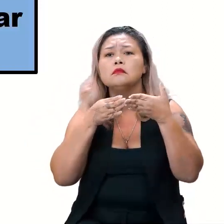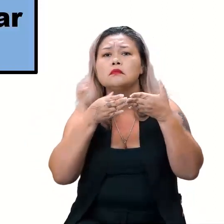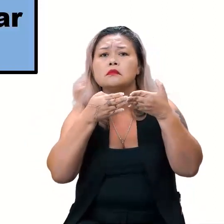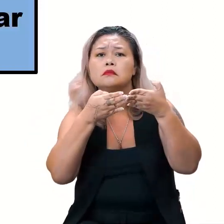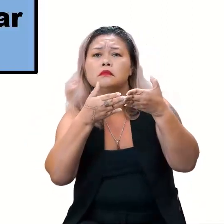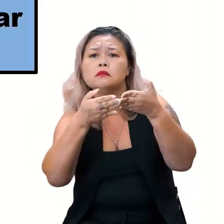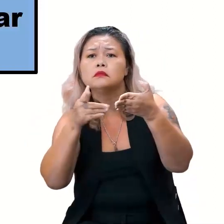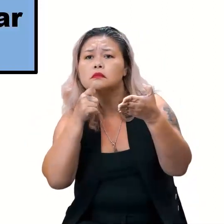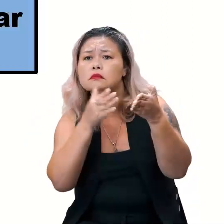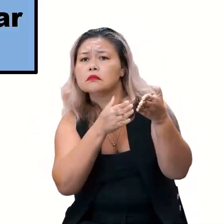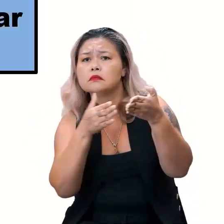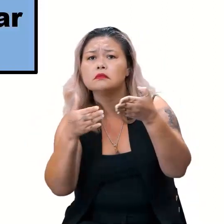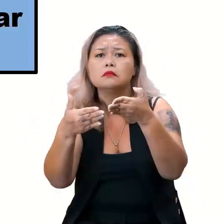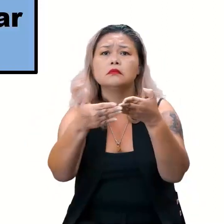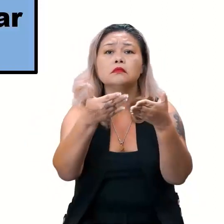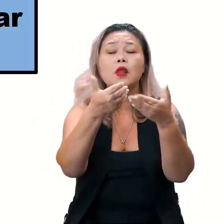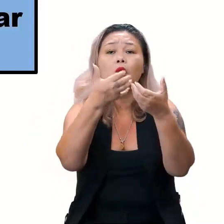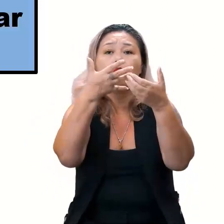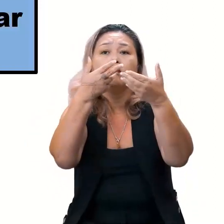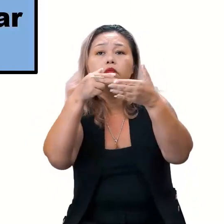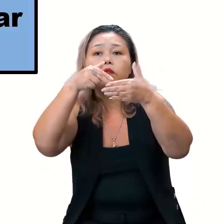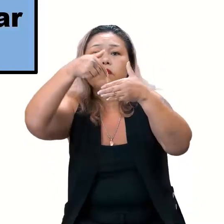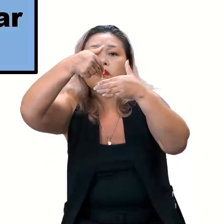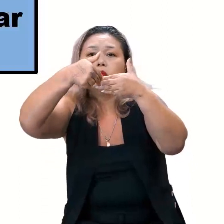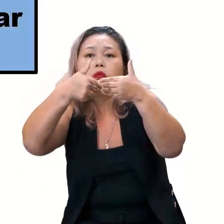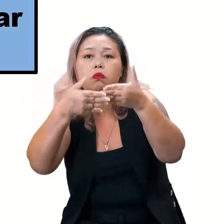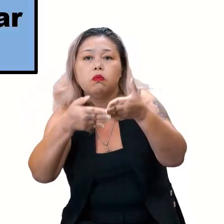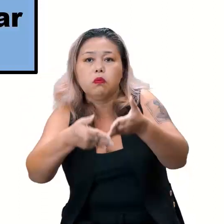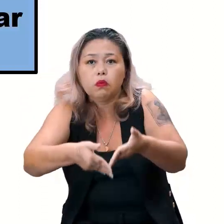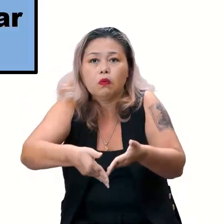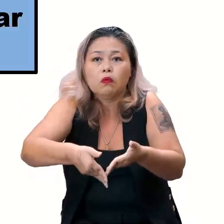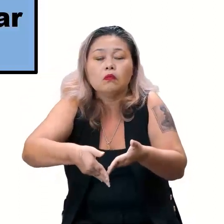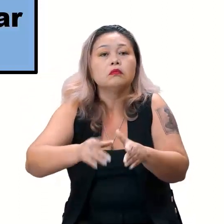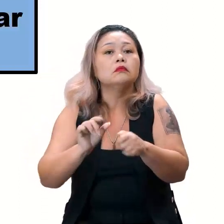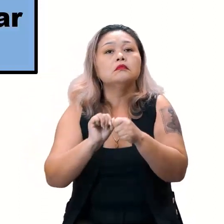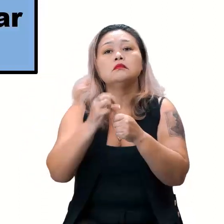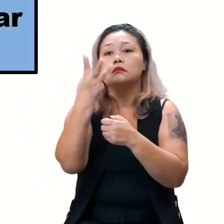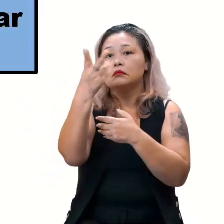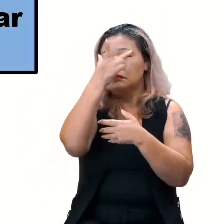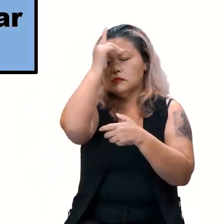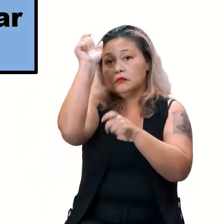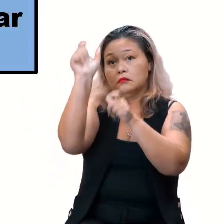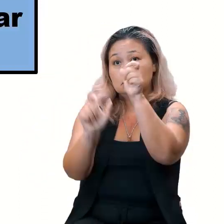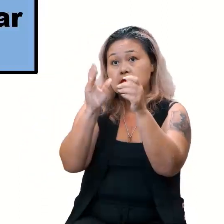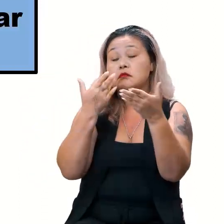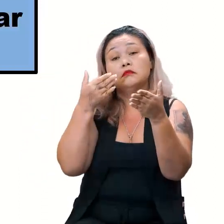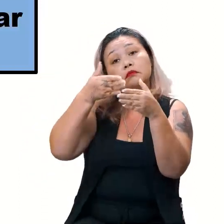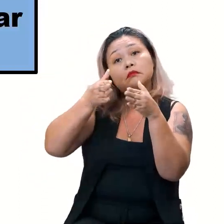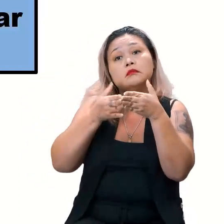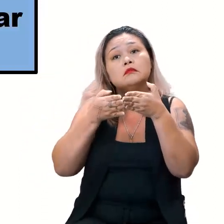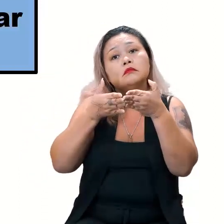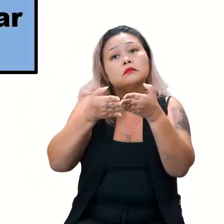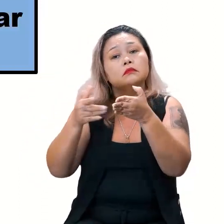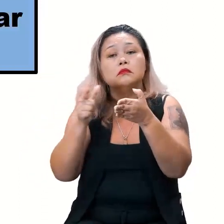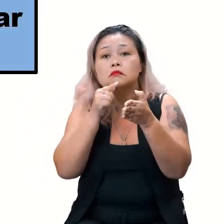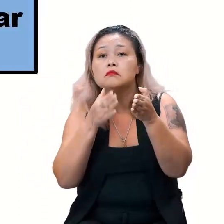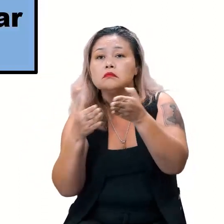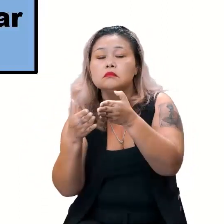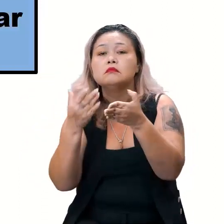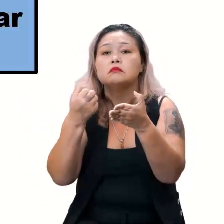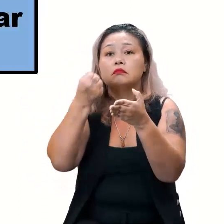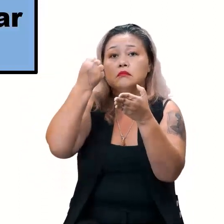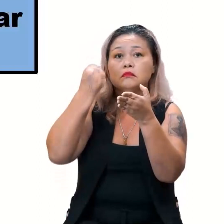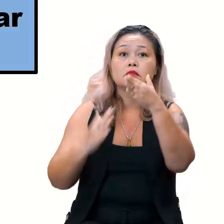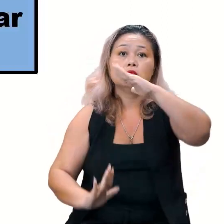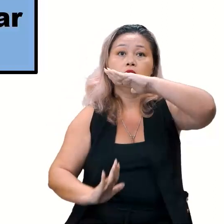atravessar o rio sem afundar o barco? Três homens querem atravessar um rio. O barco suporta, no